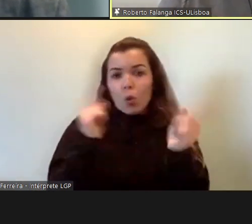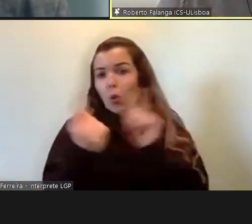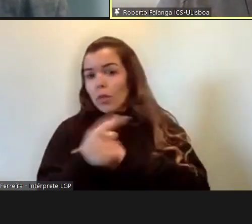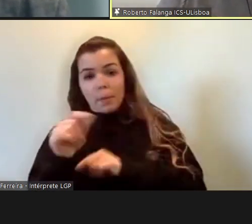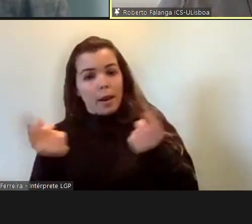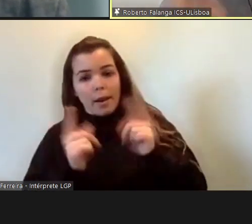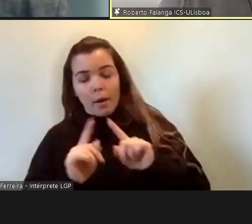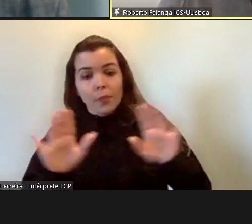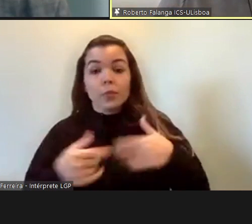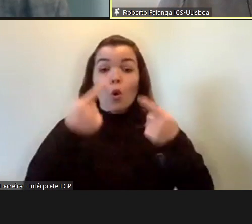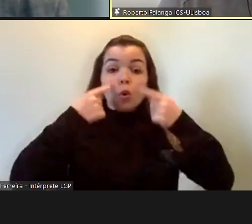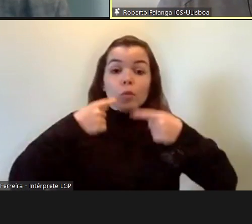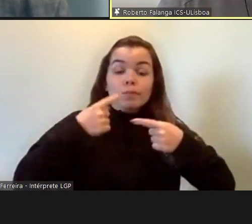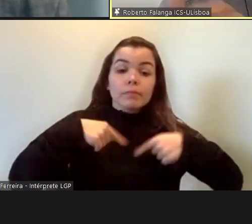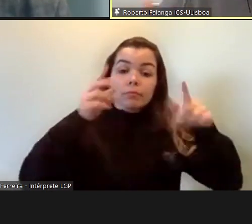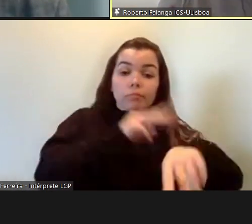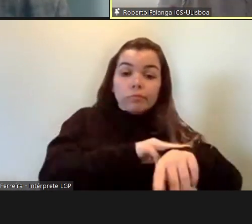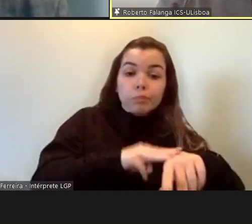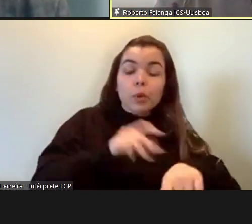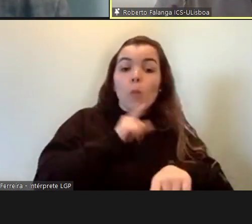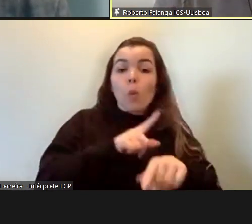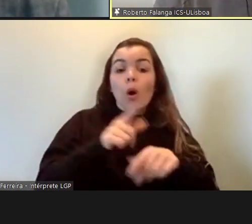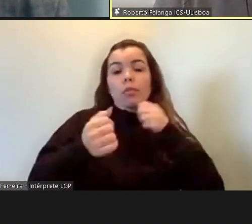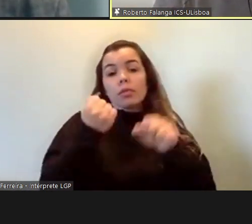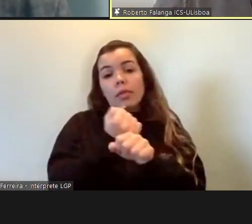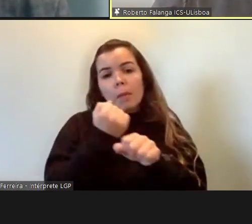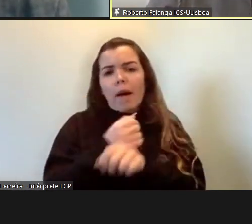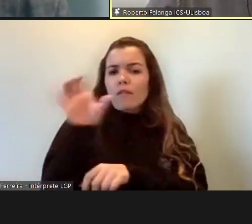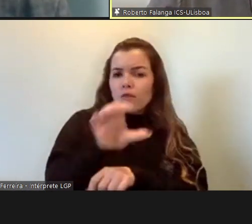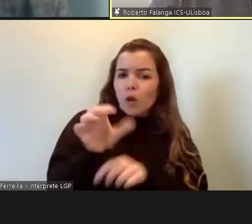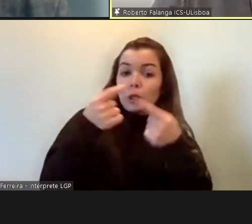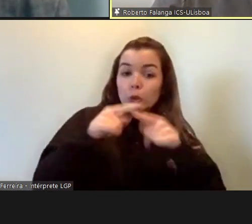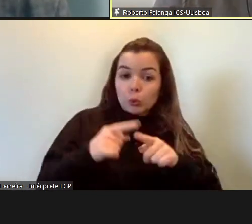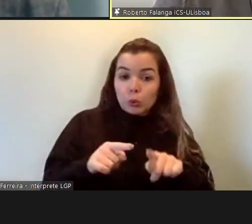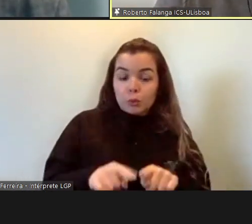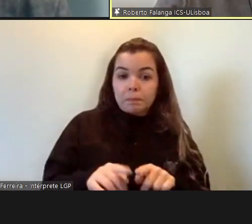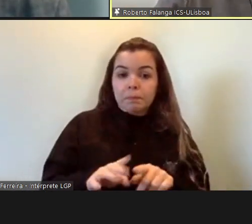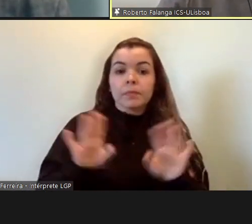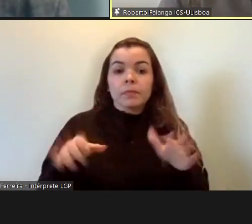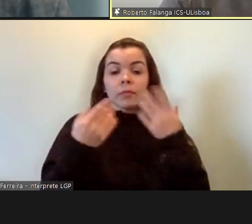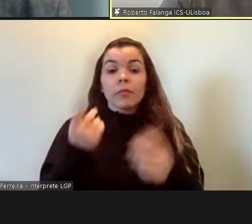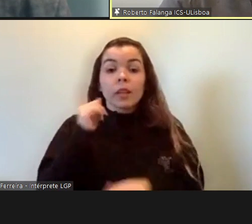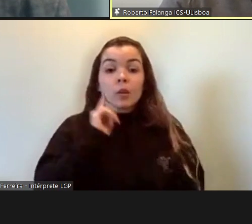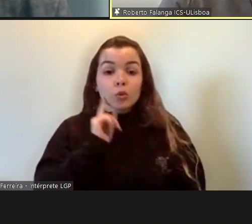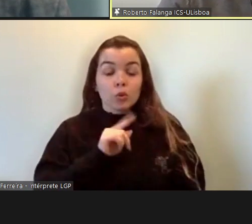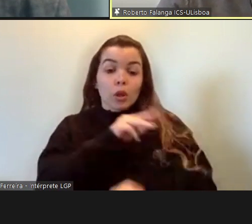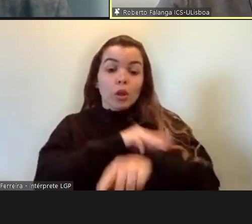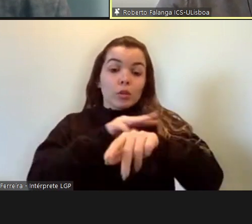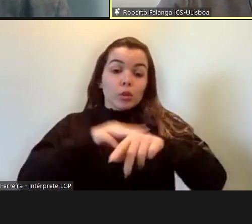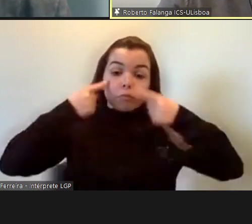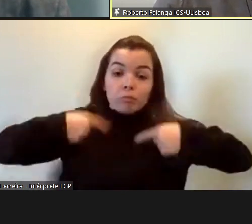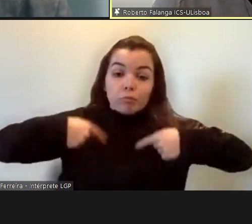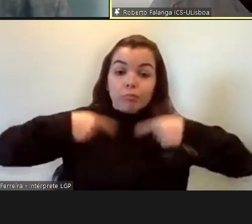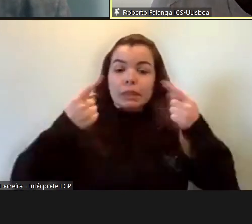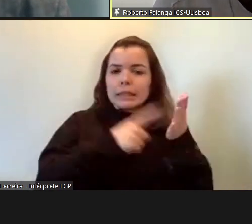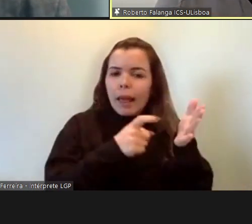Portanto, a administração pública pode funcionar também de formas diferentes. Portanto, a administração pública não tem necessariamente